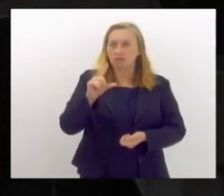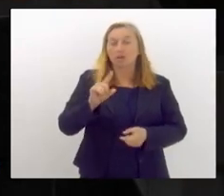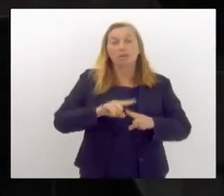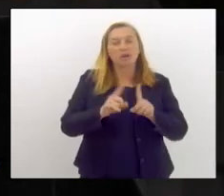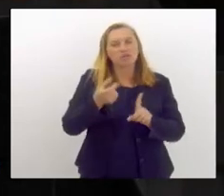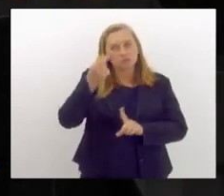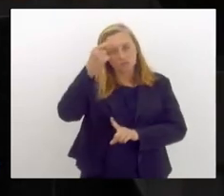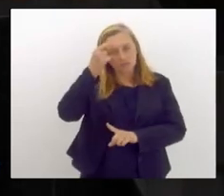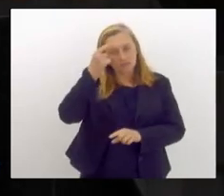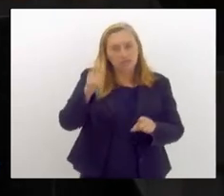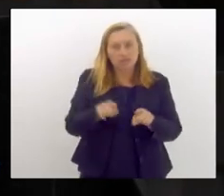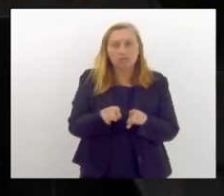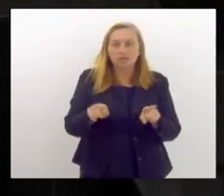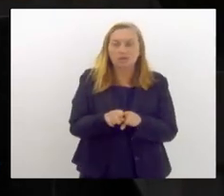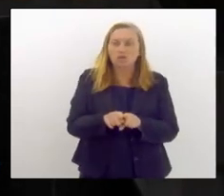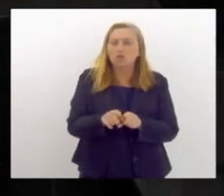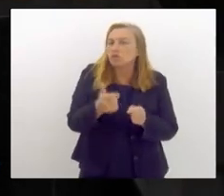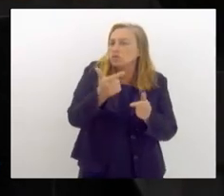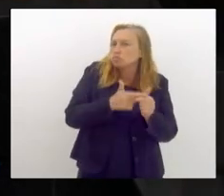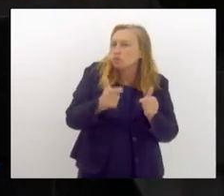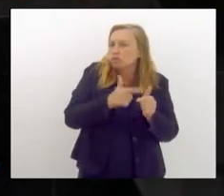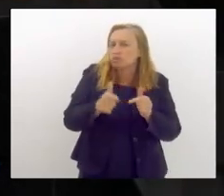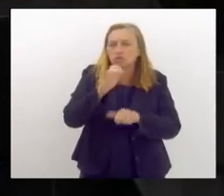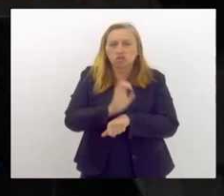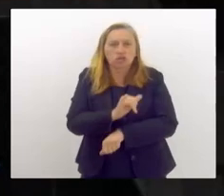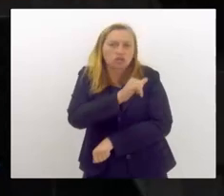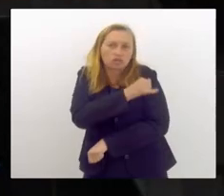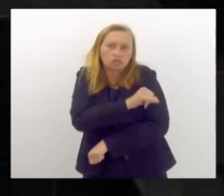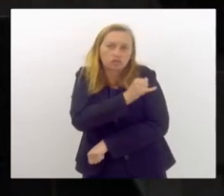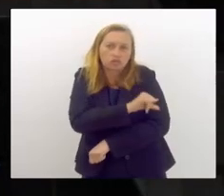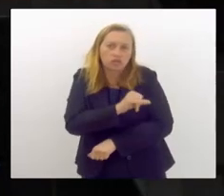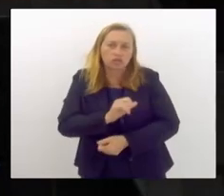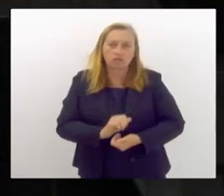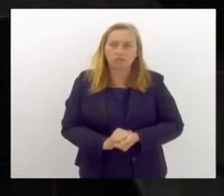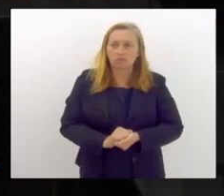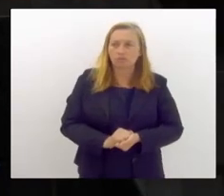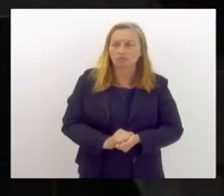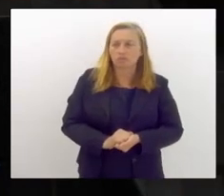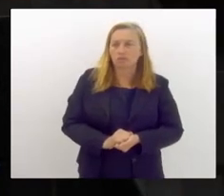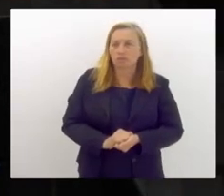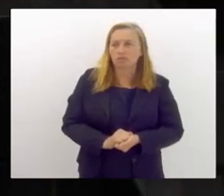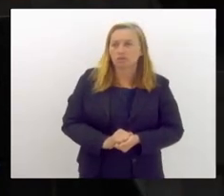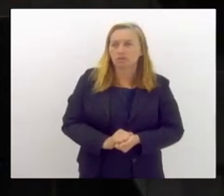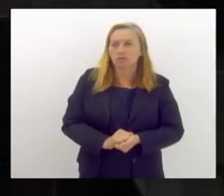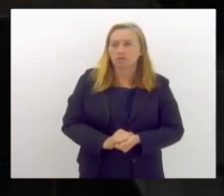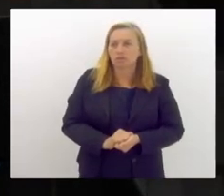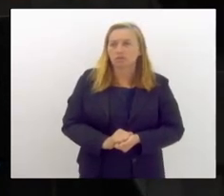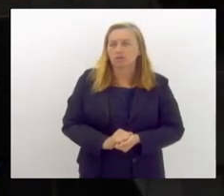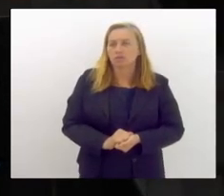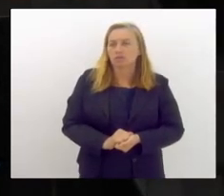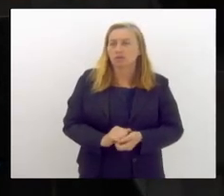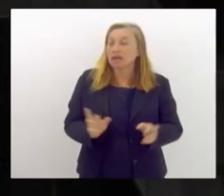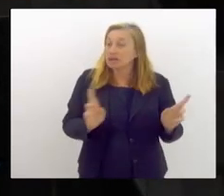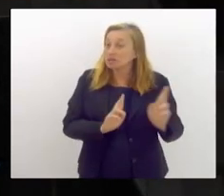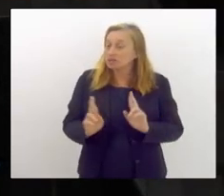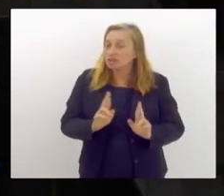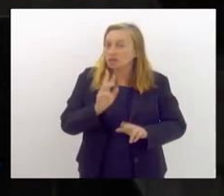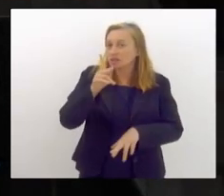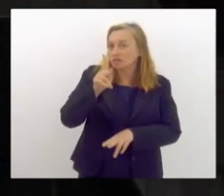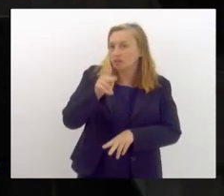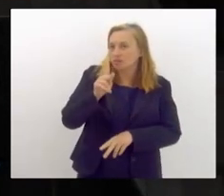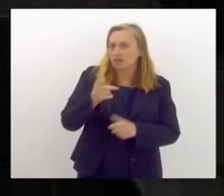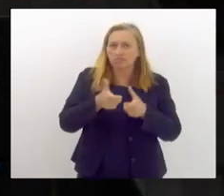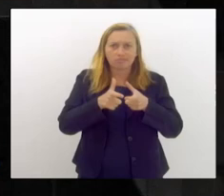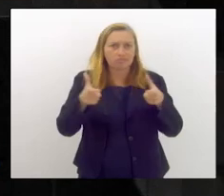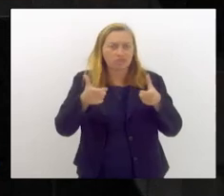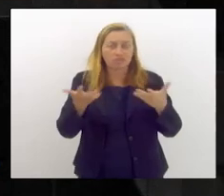E os problemas do Estado do Rio de Janeiro com a Petrobras são imensos, são imensos.